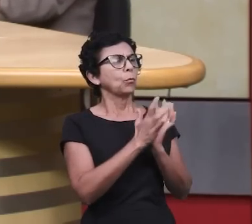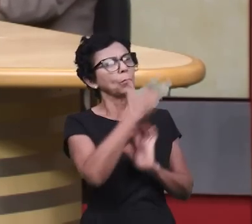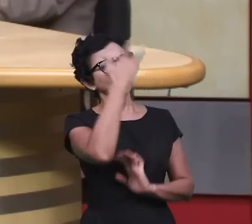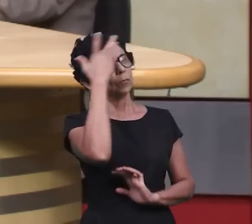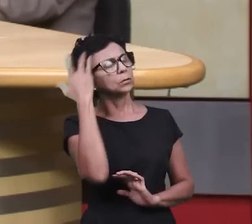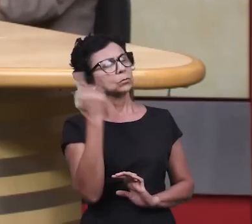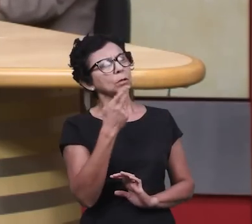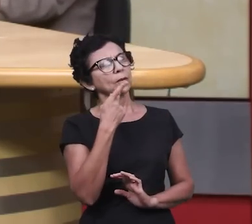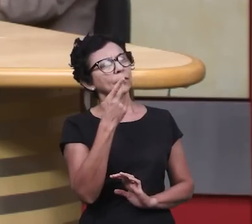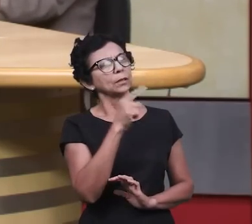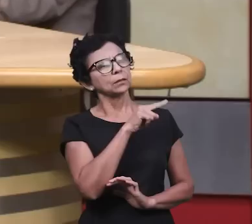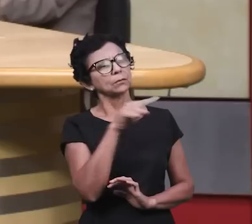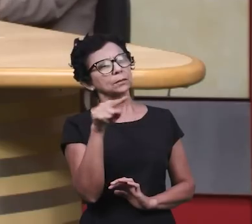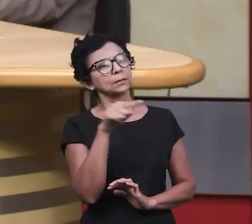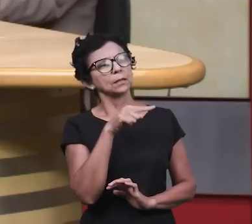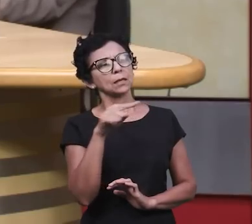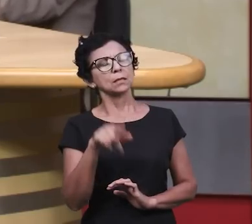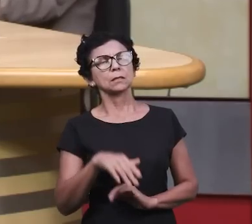com vocês.